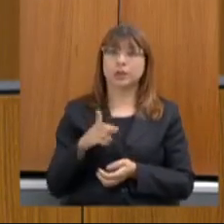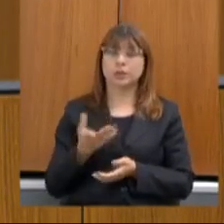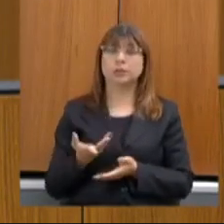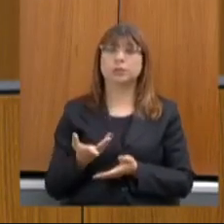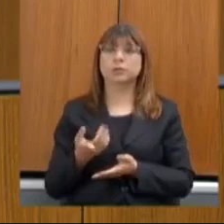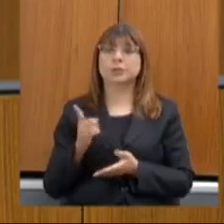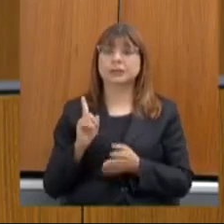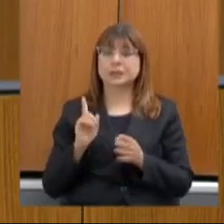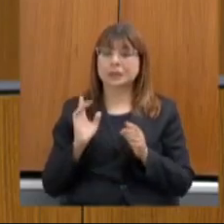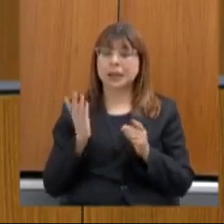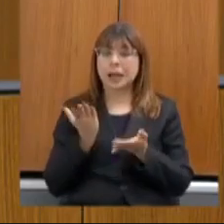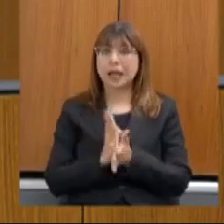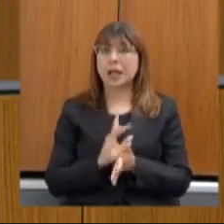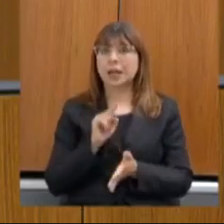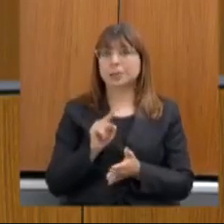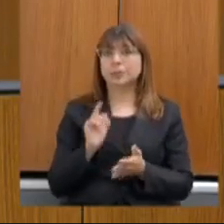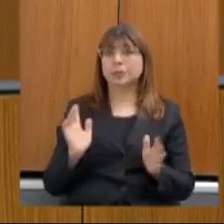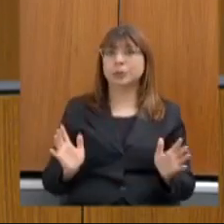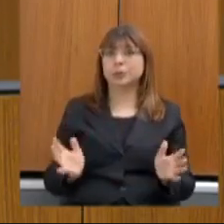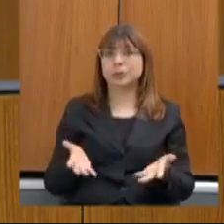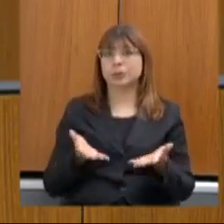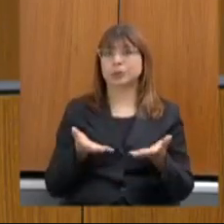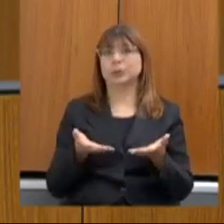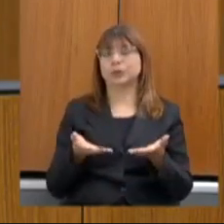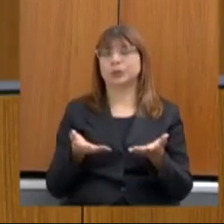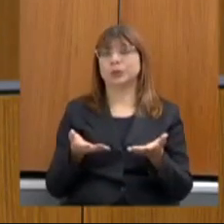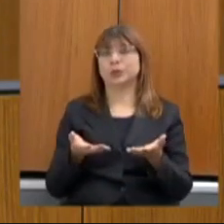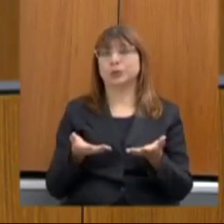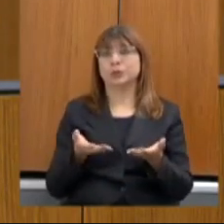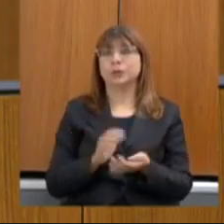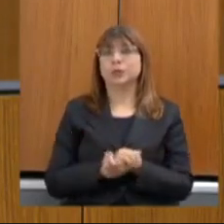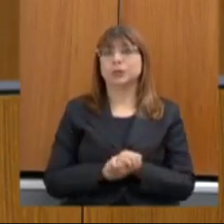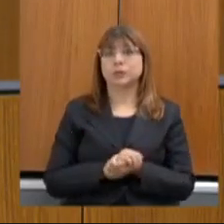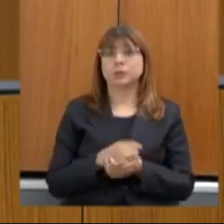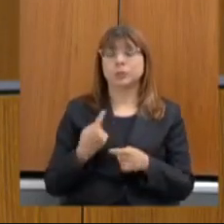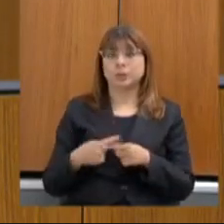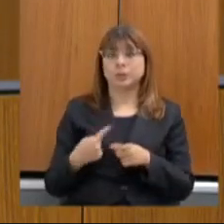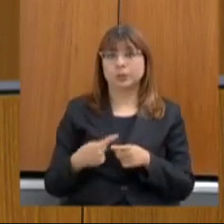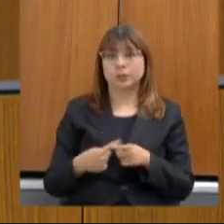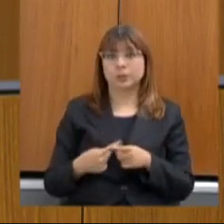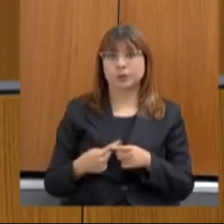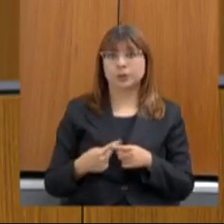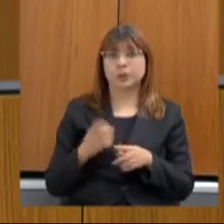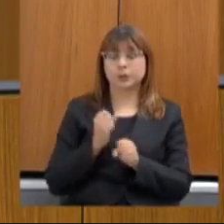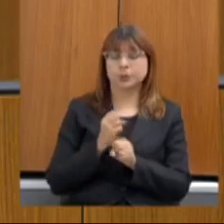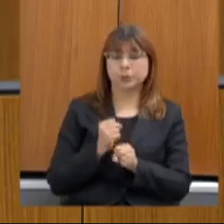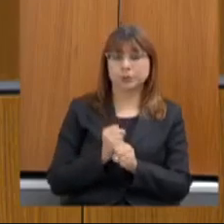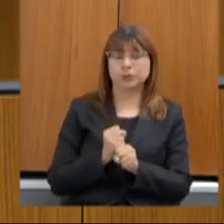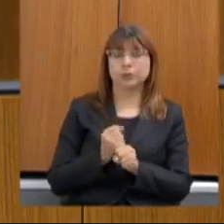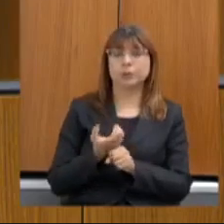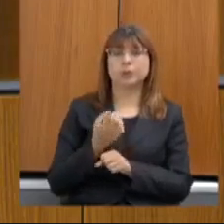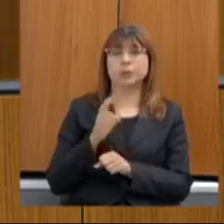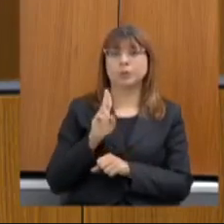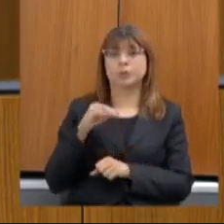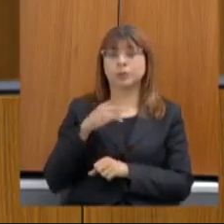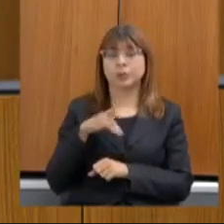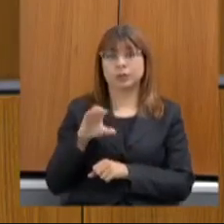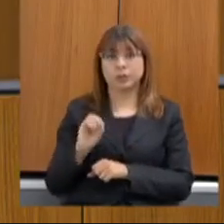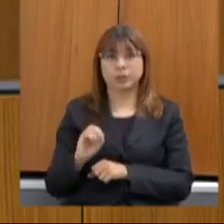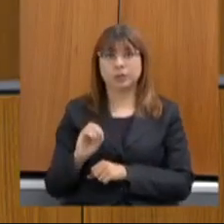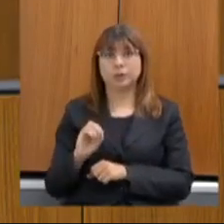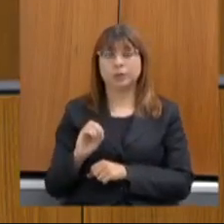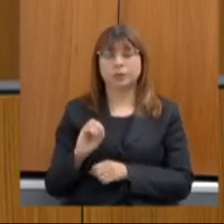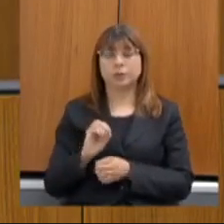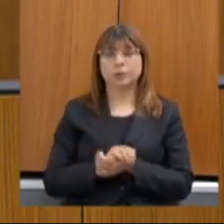esses incentivos acabe com esses incentivos porque segundo o Tribunal de Contas da união e ele ele não não